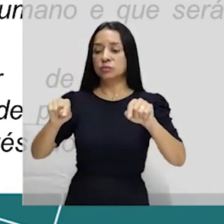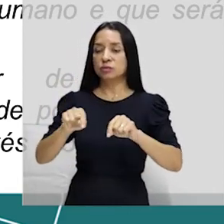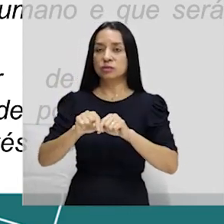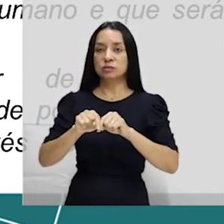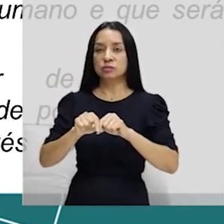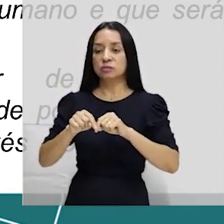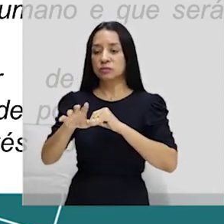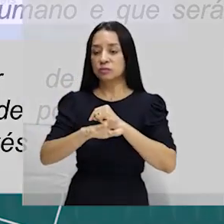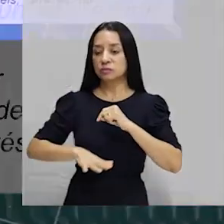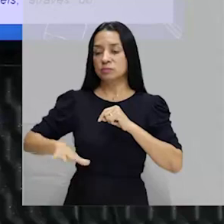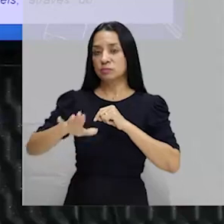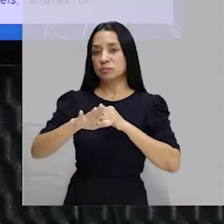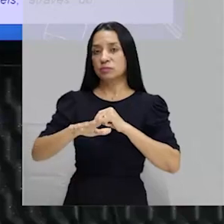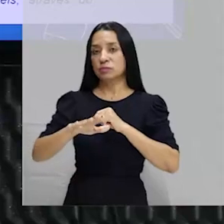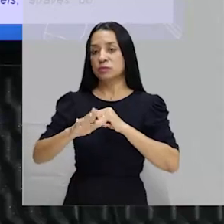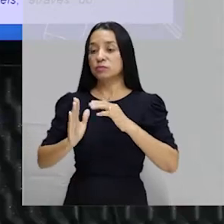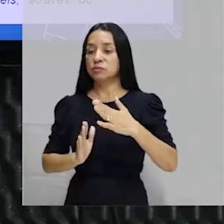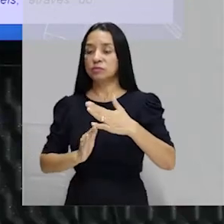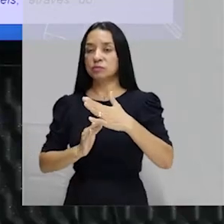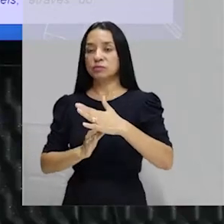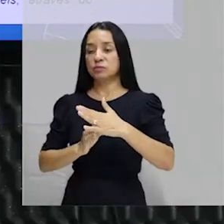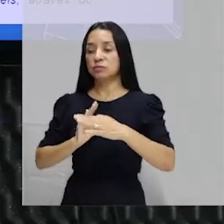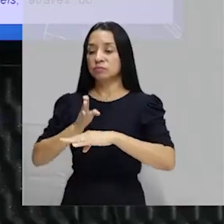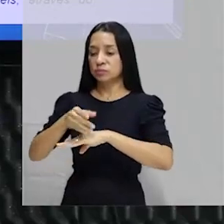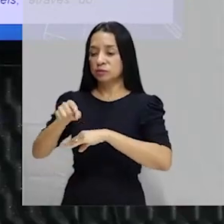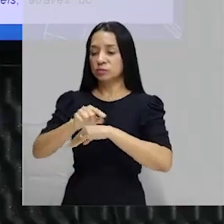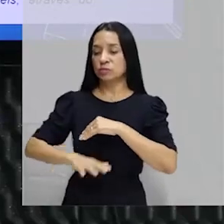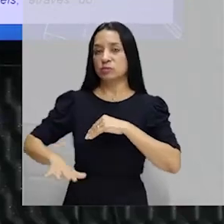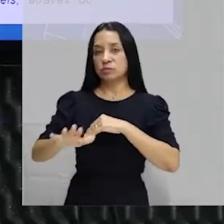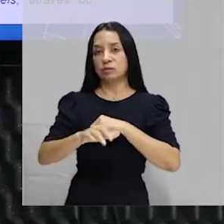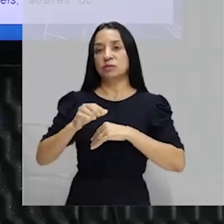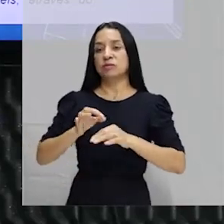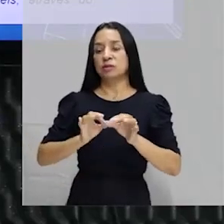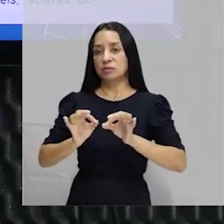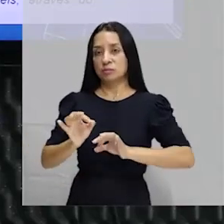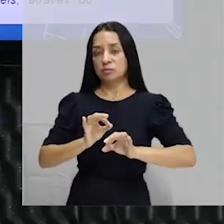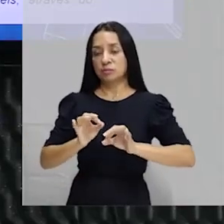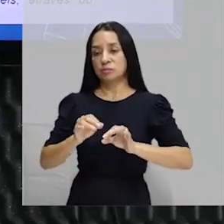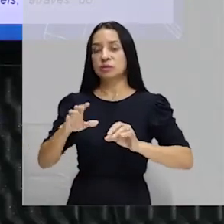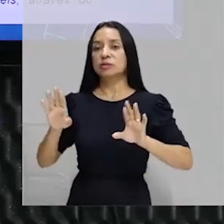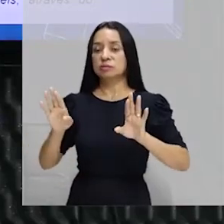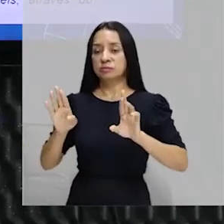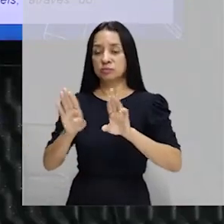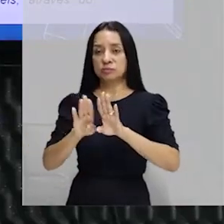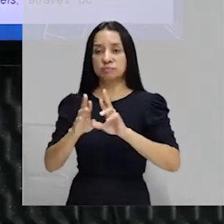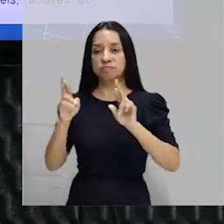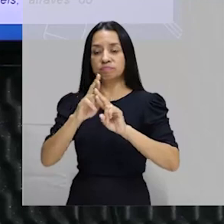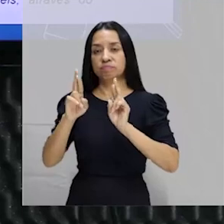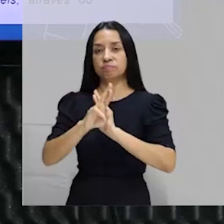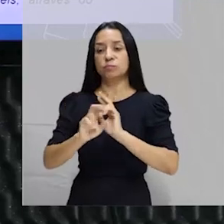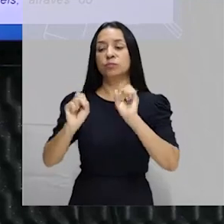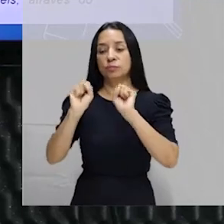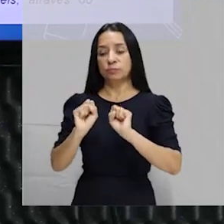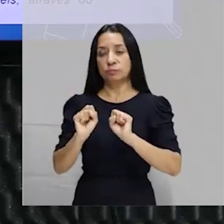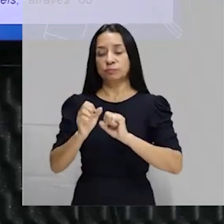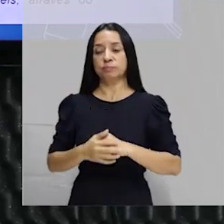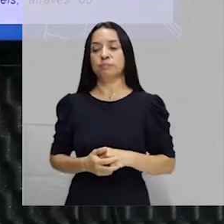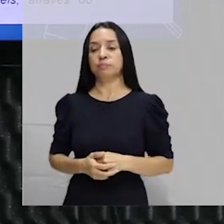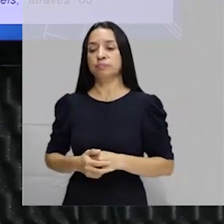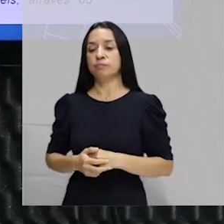que buscam objetivos em comum. Isso é o Estado, galera, tá? Com E maiúsculo. E o Estado, para existir,